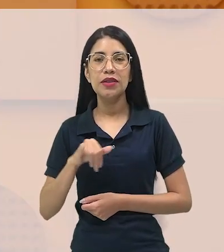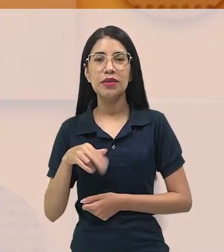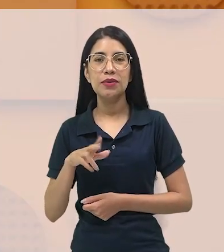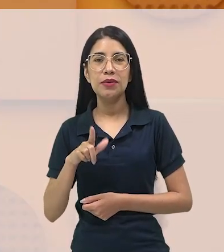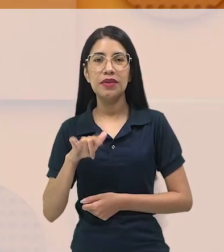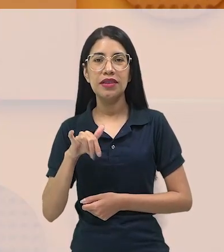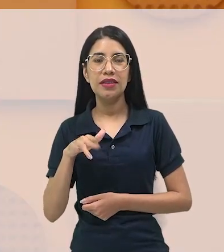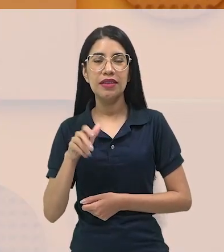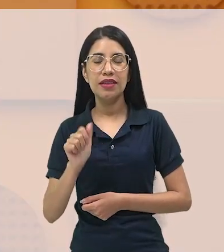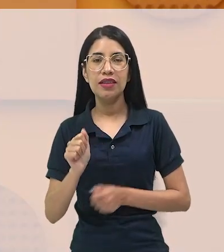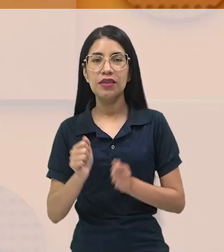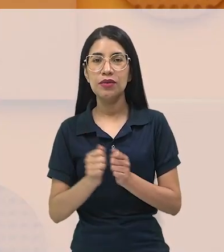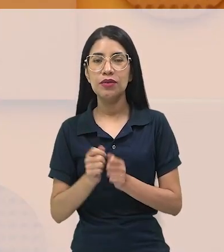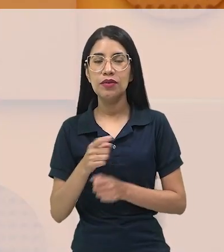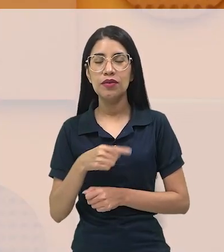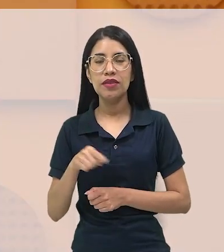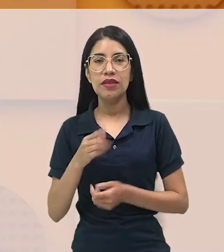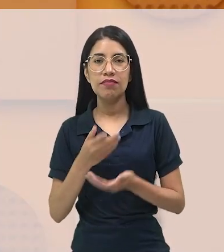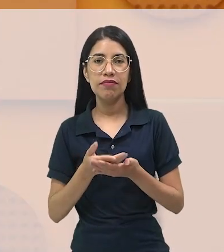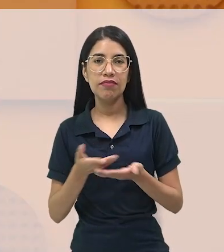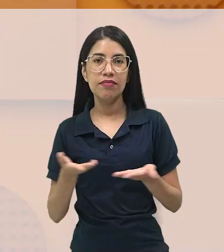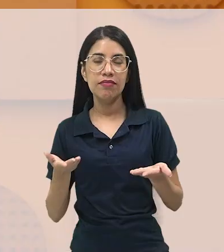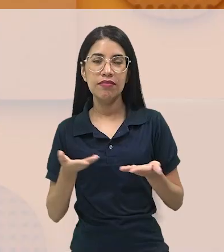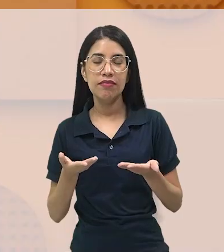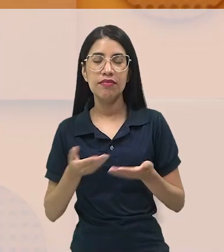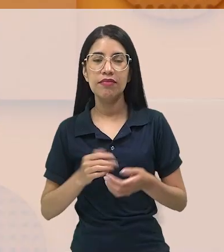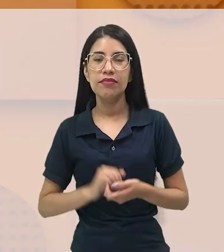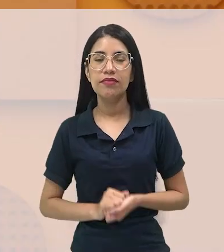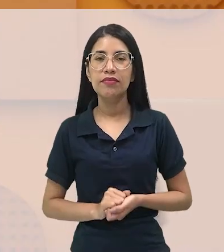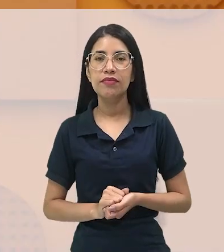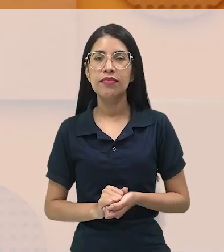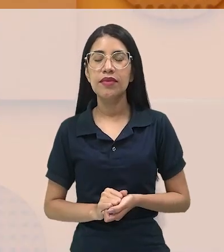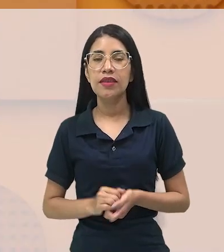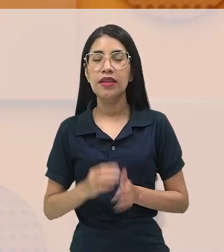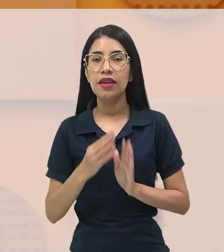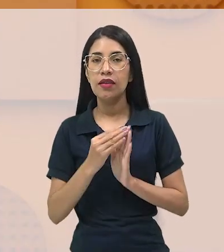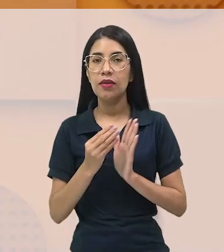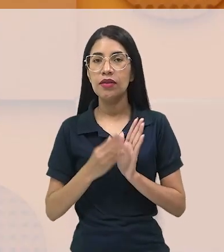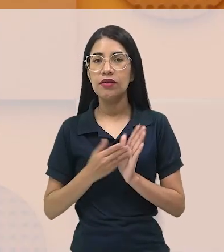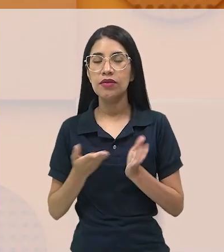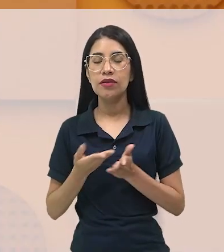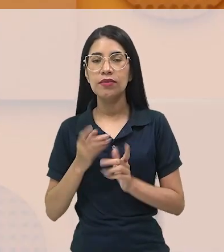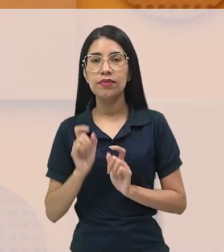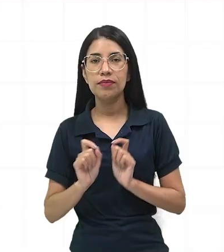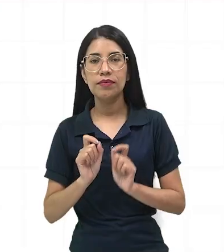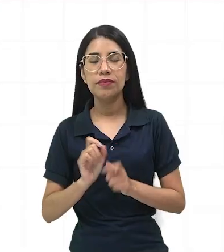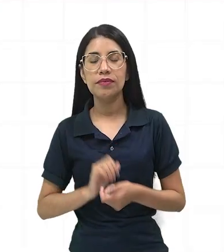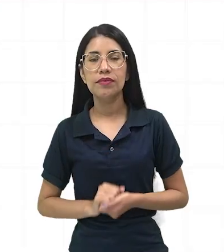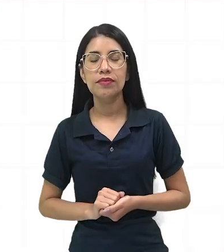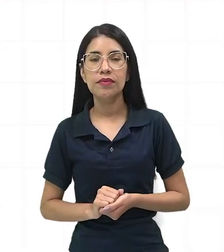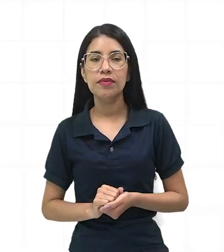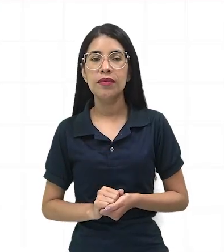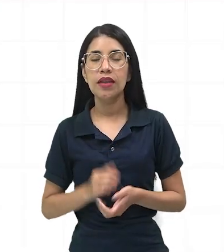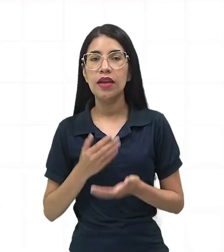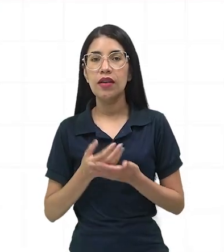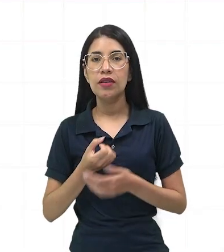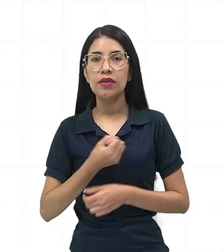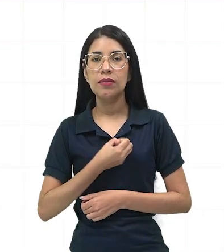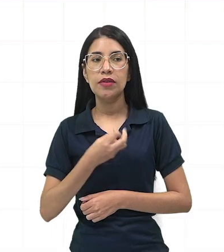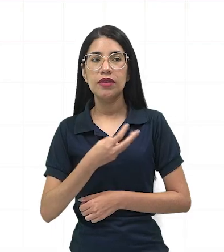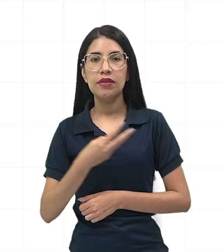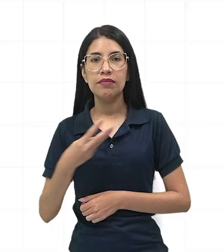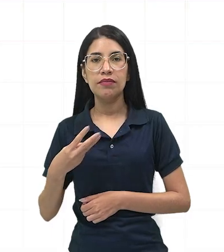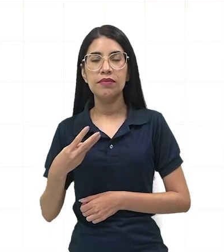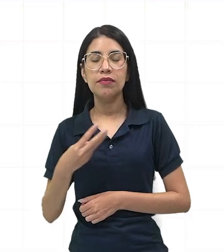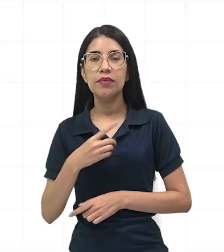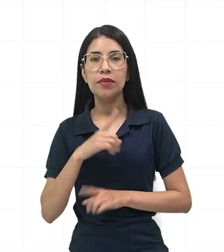acompanhando vocês ao longo de mais um momento da Geografia. Vamos verificar qual é a nossa aula de hoje? Estamos na aula de número